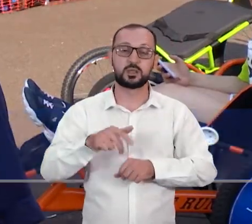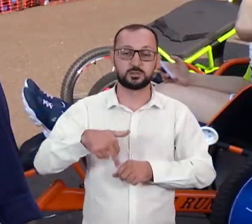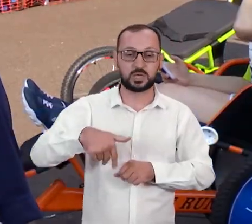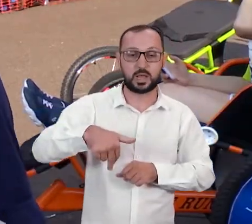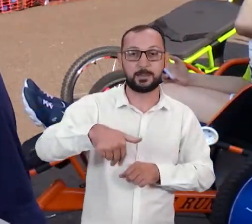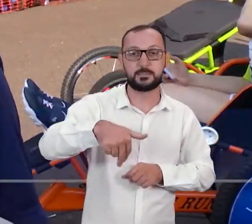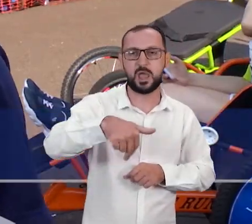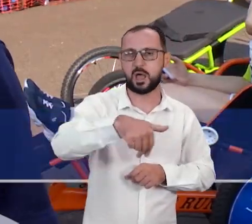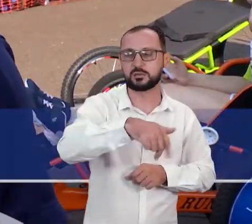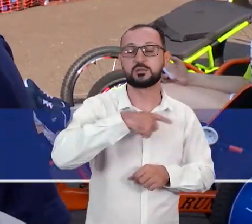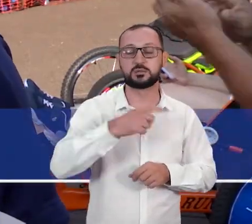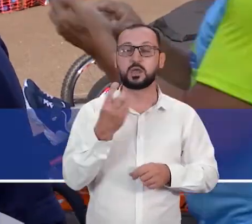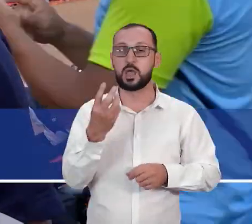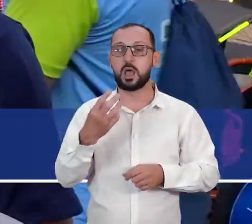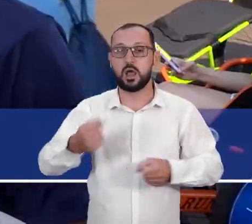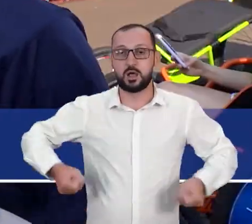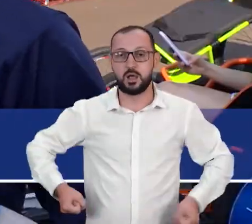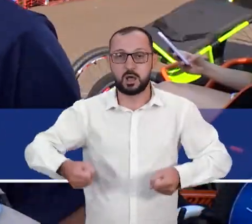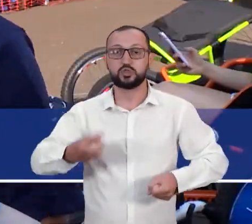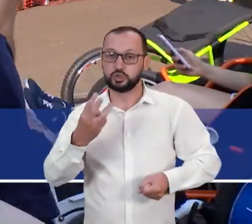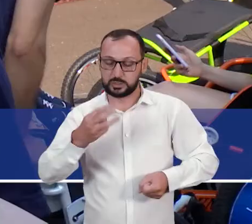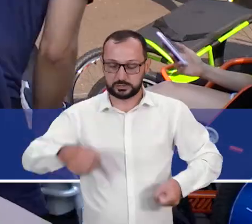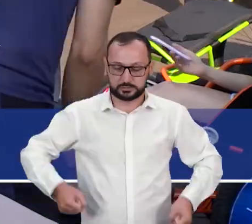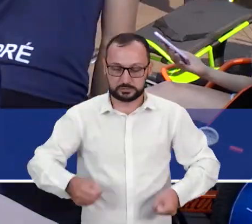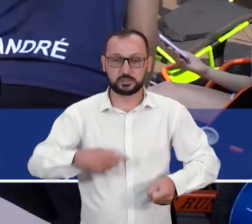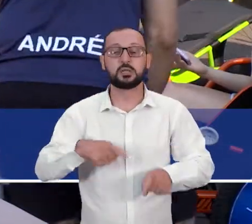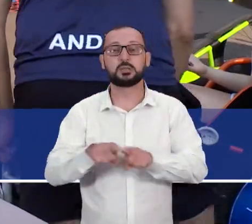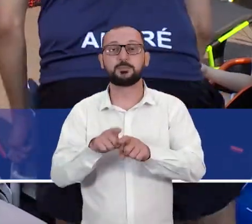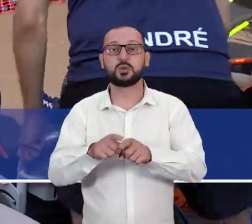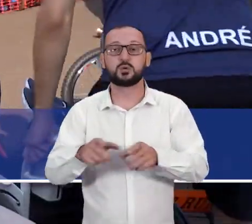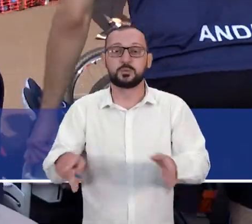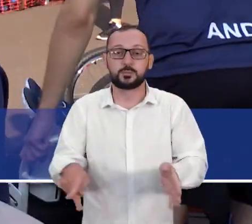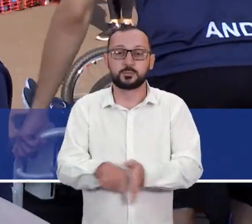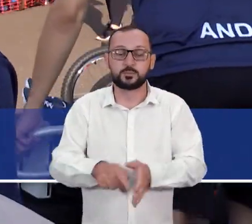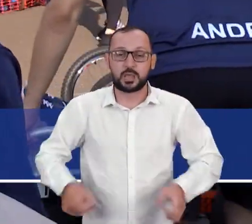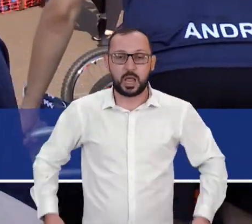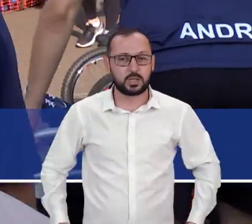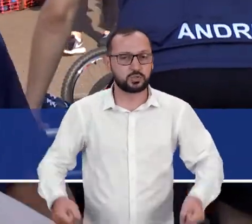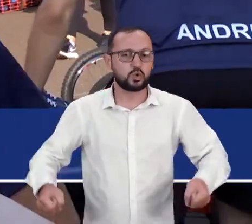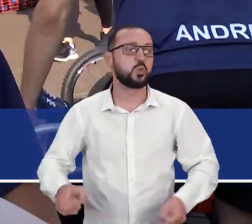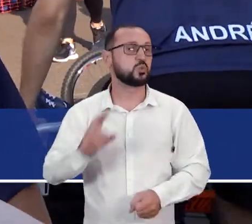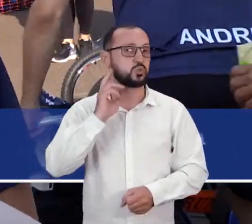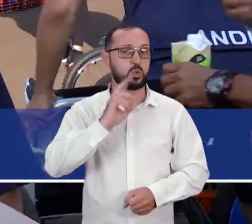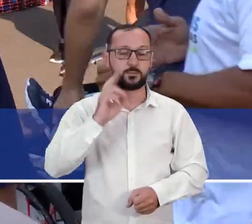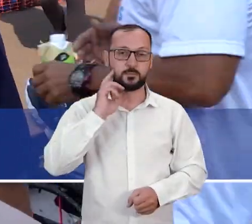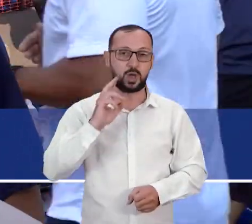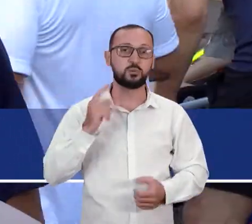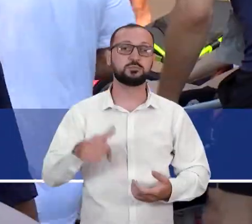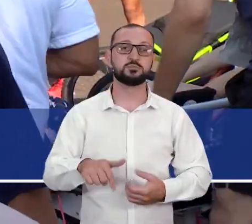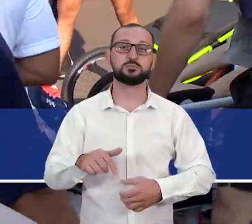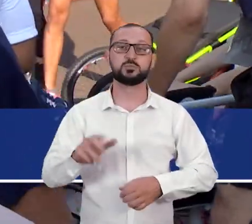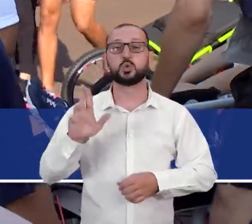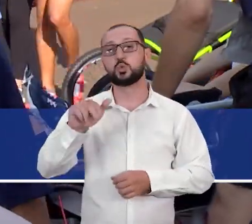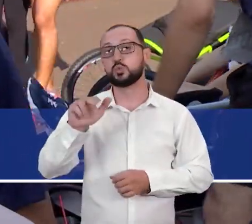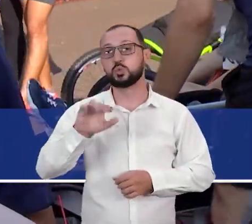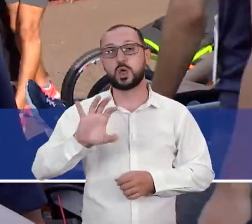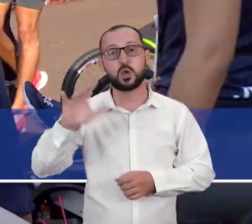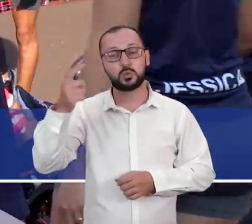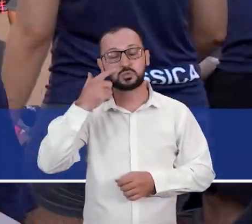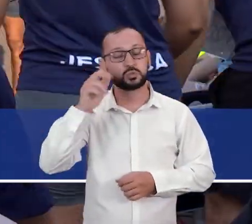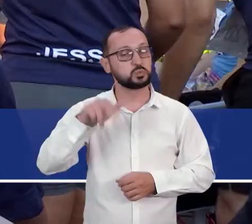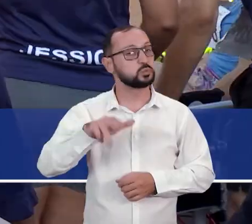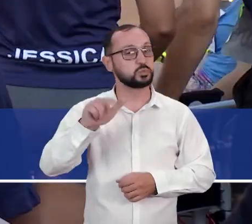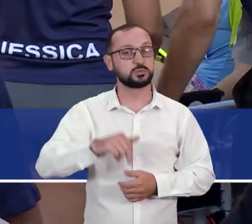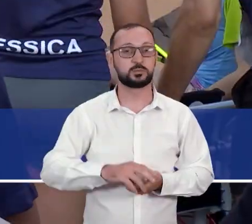caminhada também. E fora o triciclo, a gente vai incluir os cadeirantes. Nas cadeiras de rodas, lógico. Nas cadeiras, isso